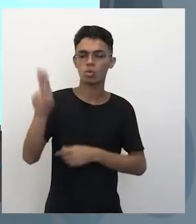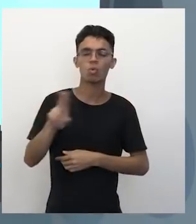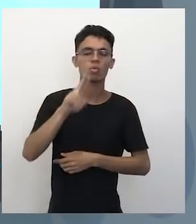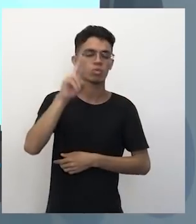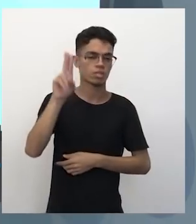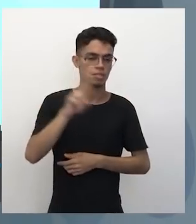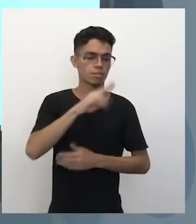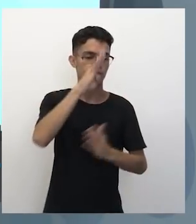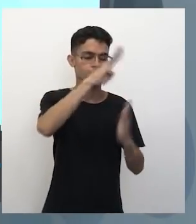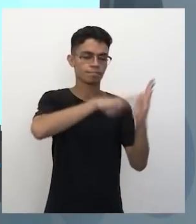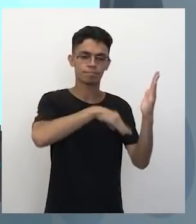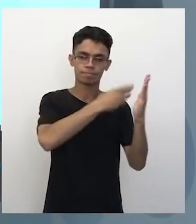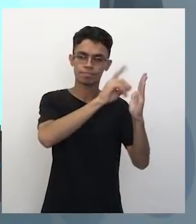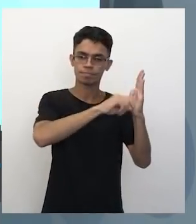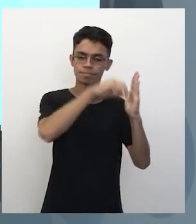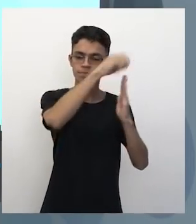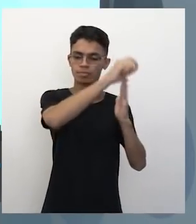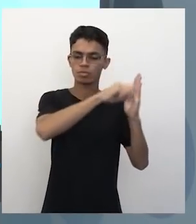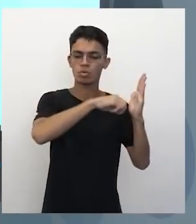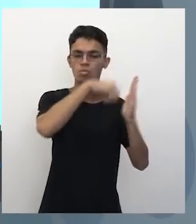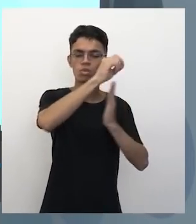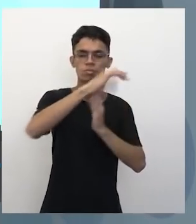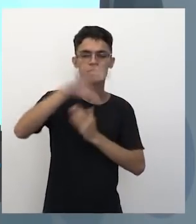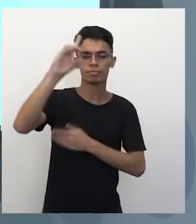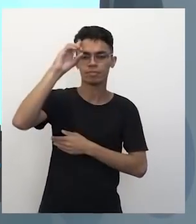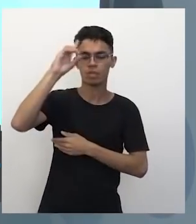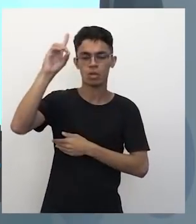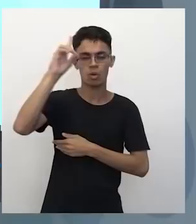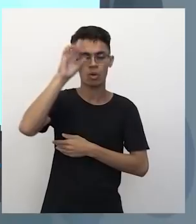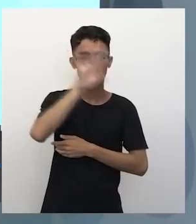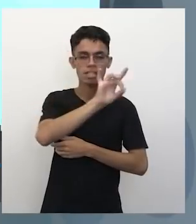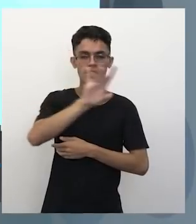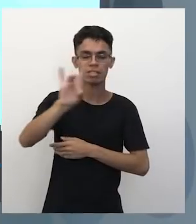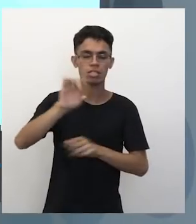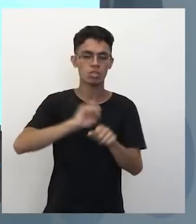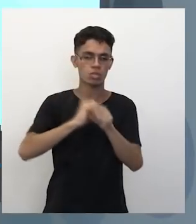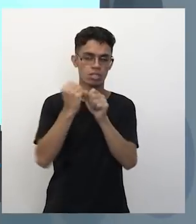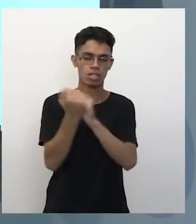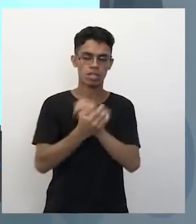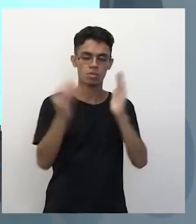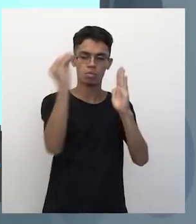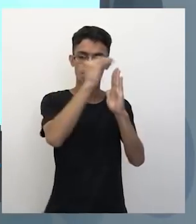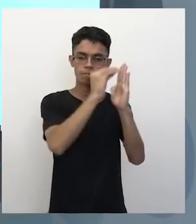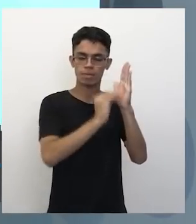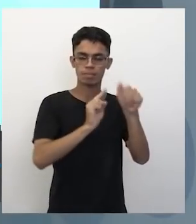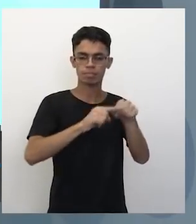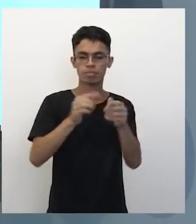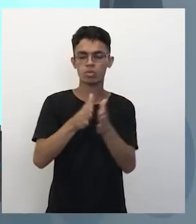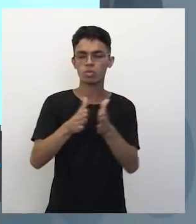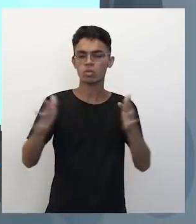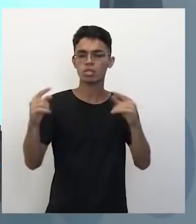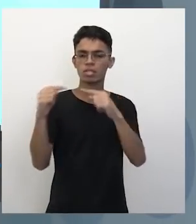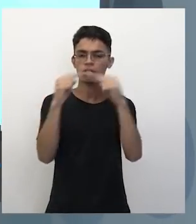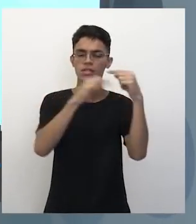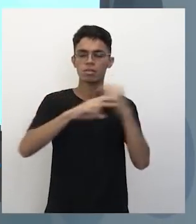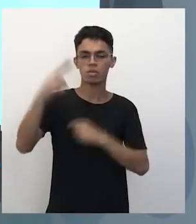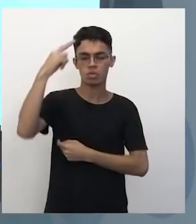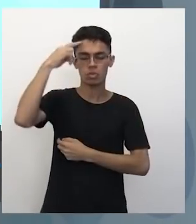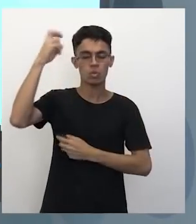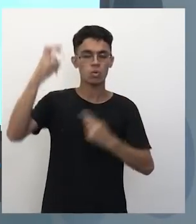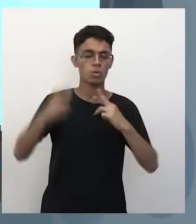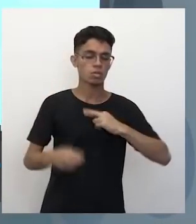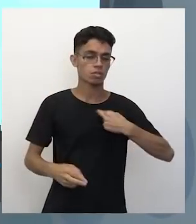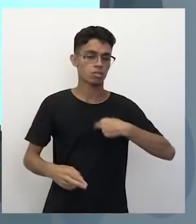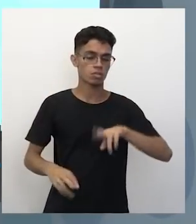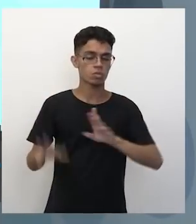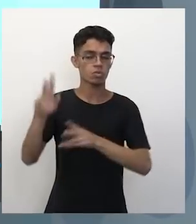mundo. E esses calendários e a forma como cada sociedade marcou o seu tempo tem muito a ver com a cultura, com a religião